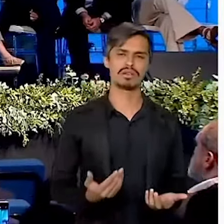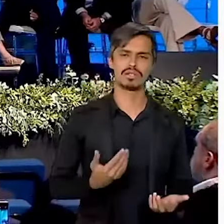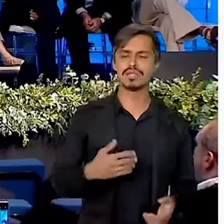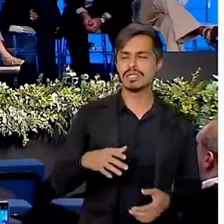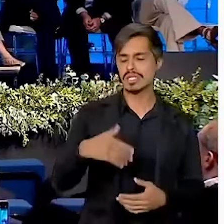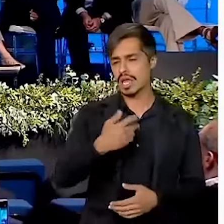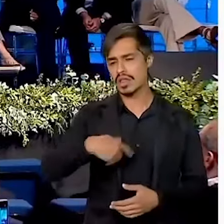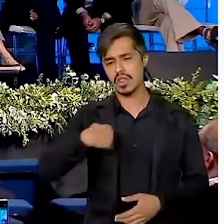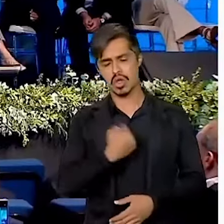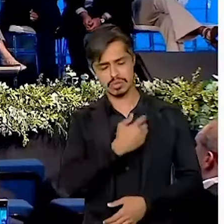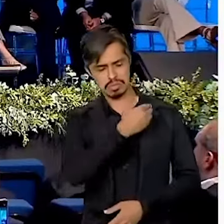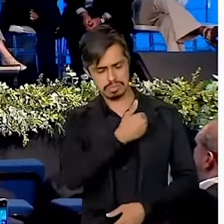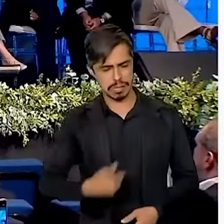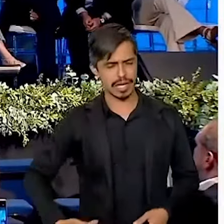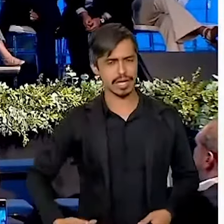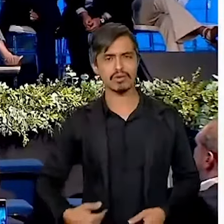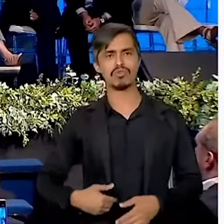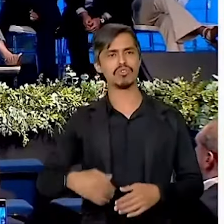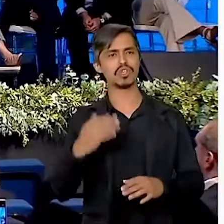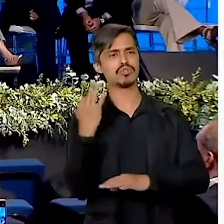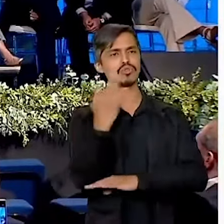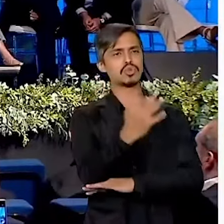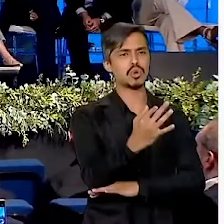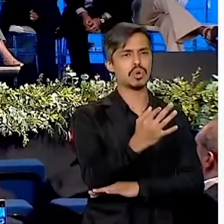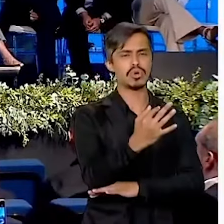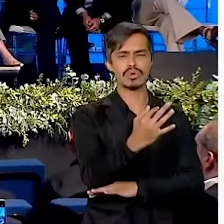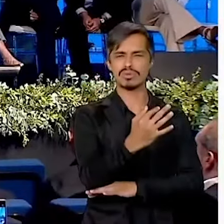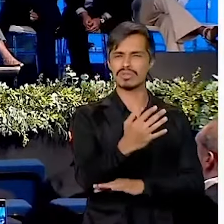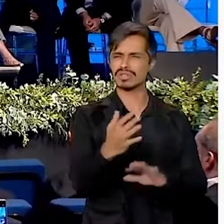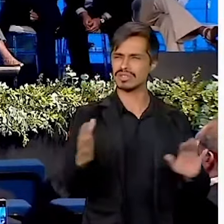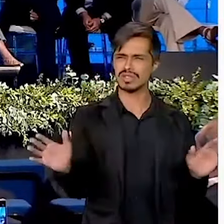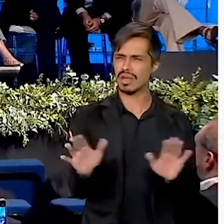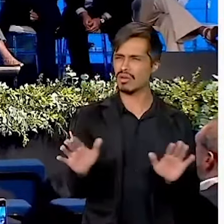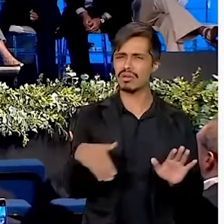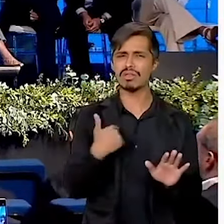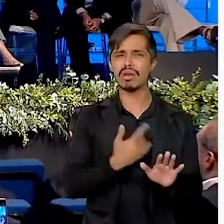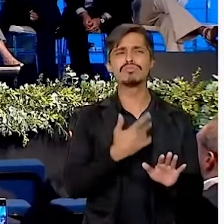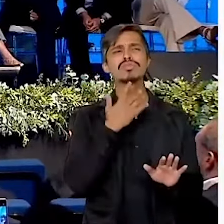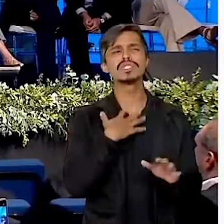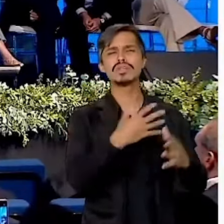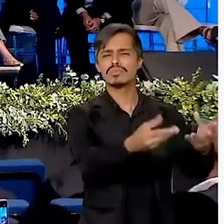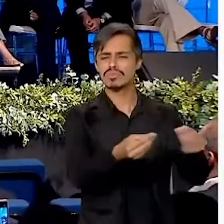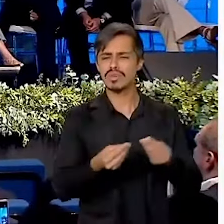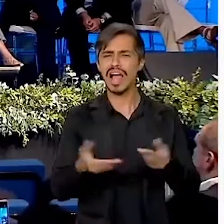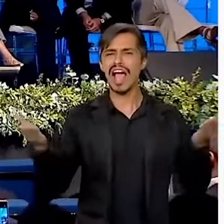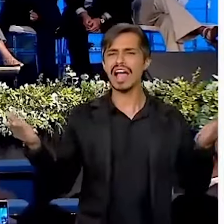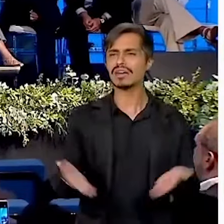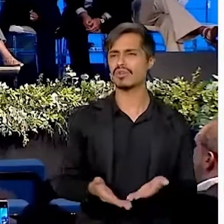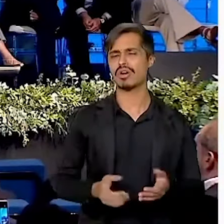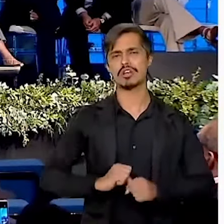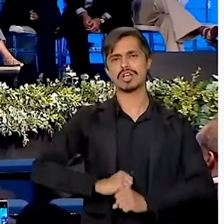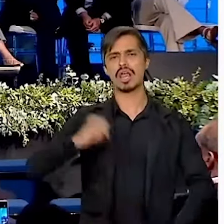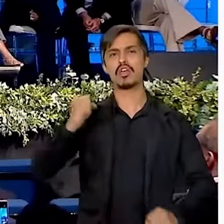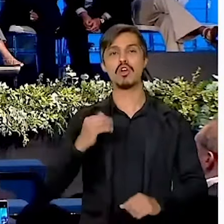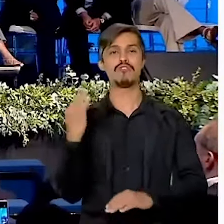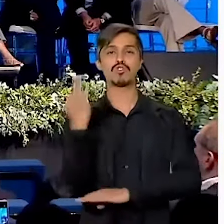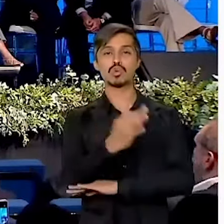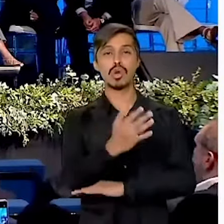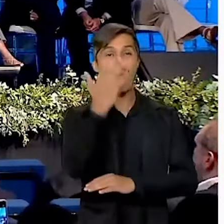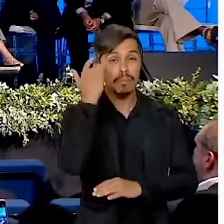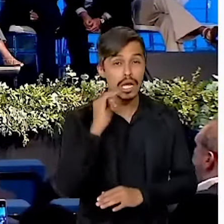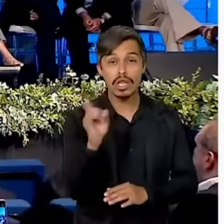somos do país da juventude, o país do futuro. Não, para nós queremos ser grande. Para nós, o futuro não é amanhã,